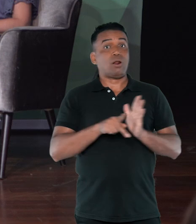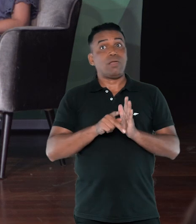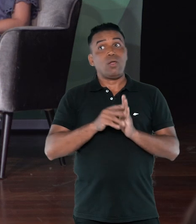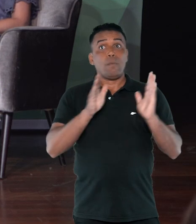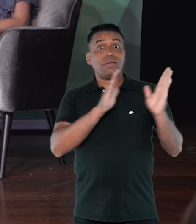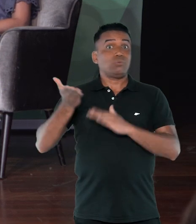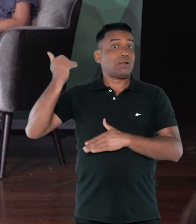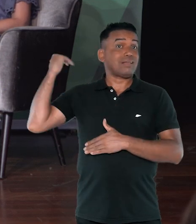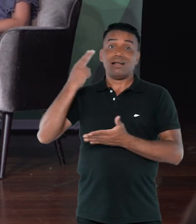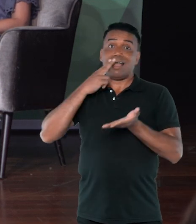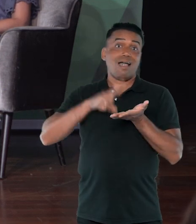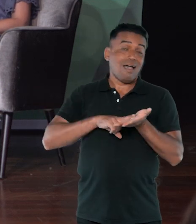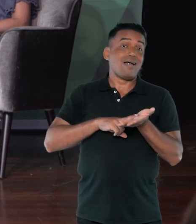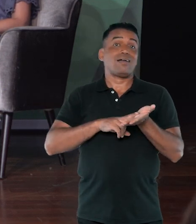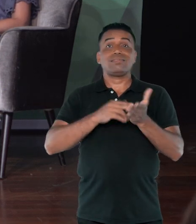correio, né?